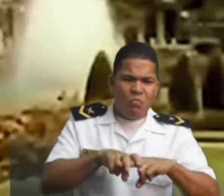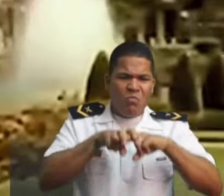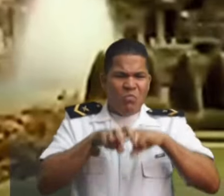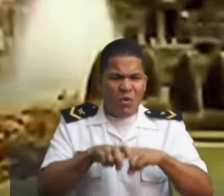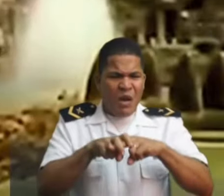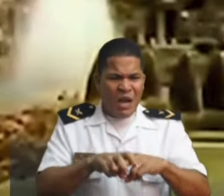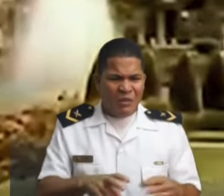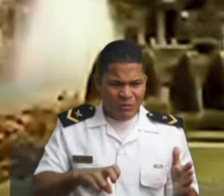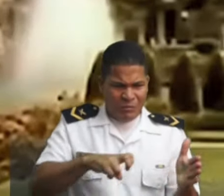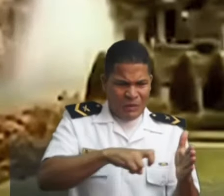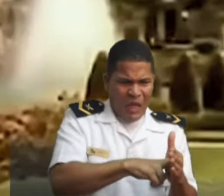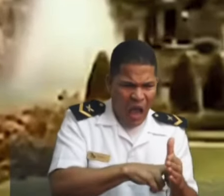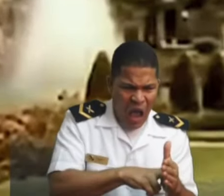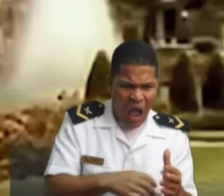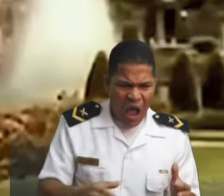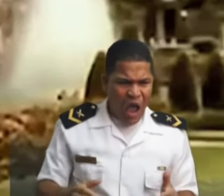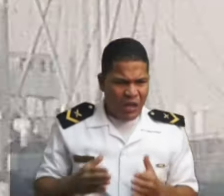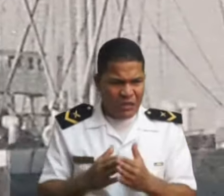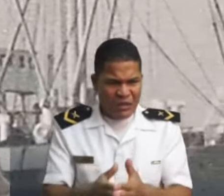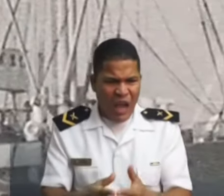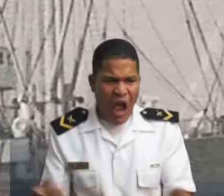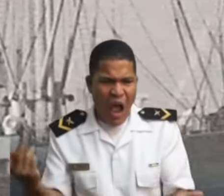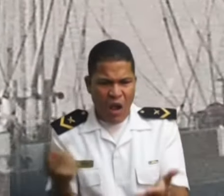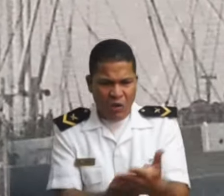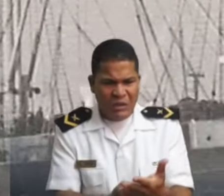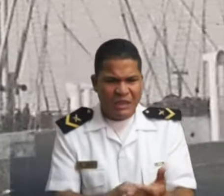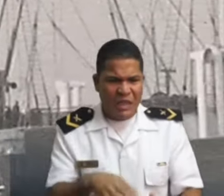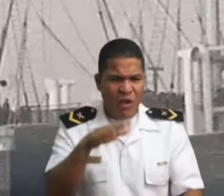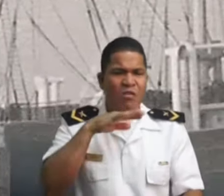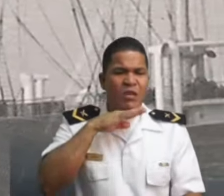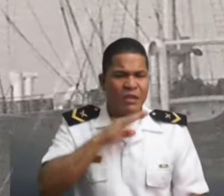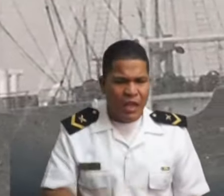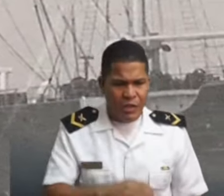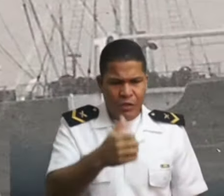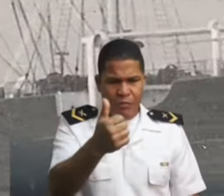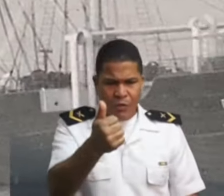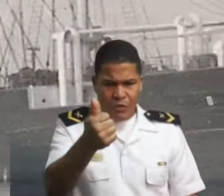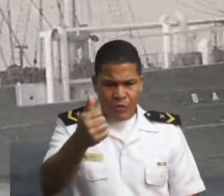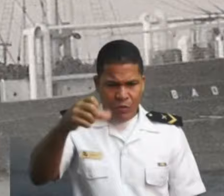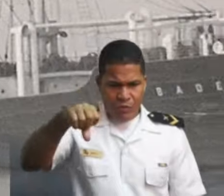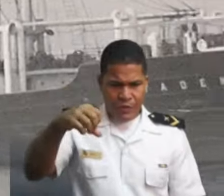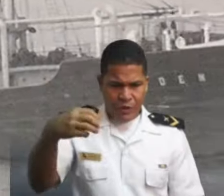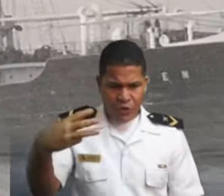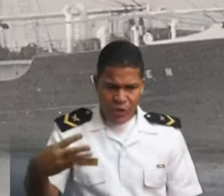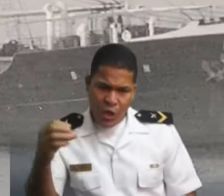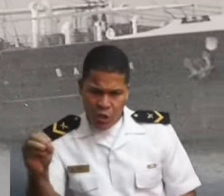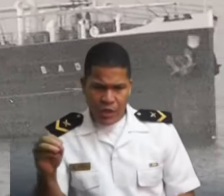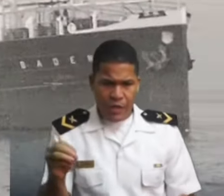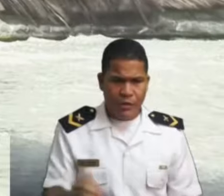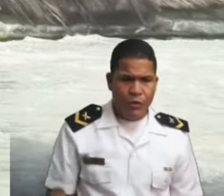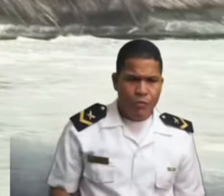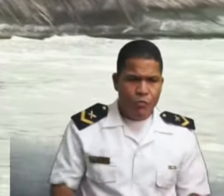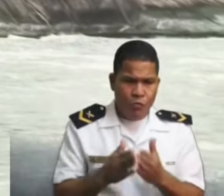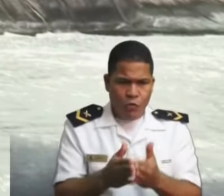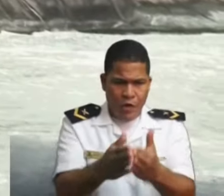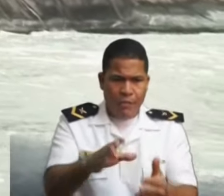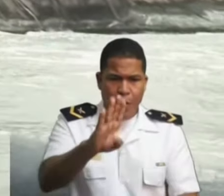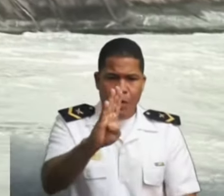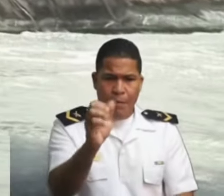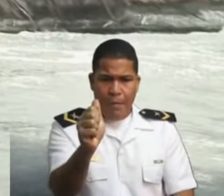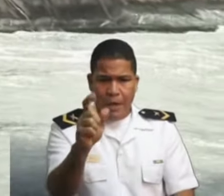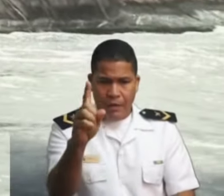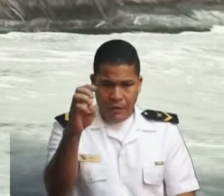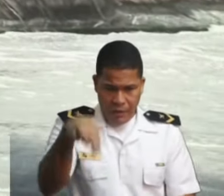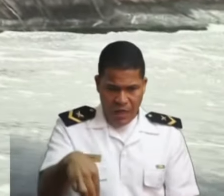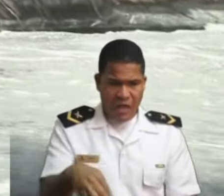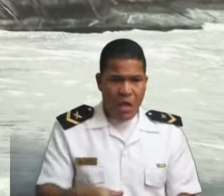ocorrido no fim da tarde do dia 24 de outubro de 1930 com o navio alemão Baden, que saiu do Rio de Janeiro